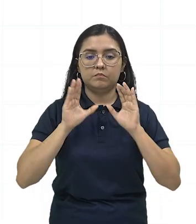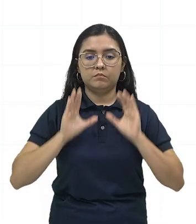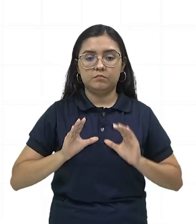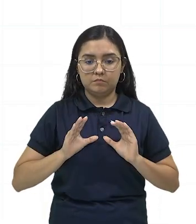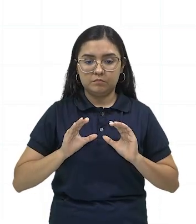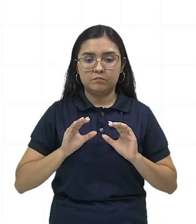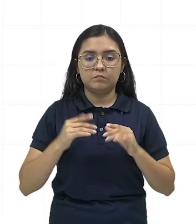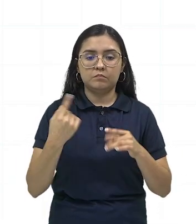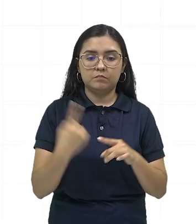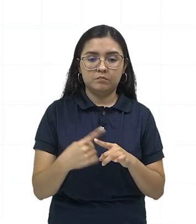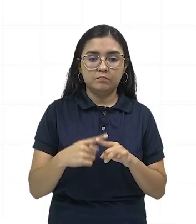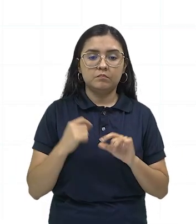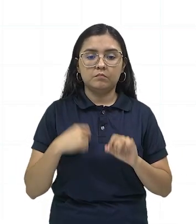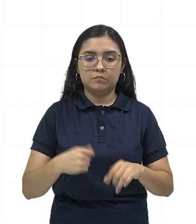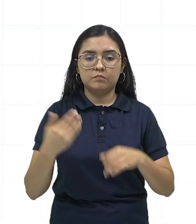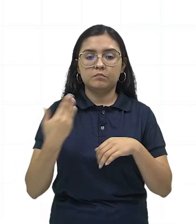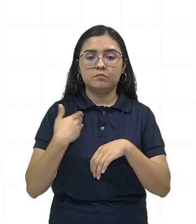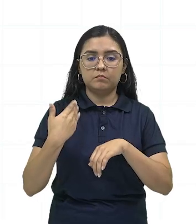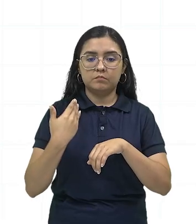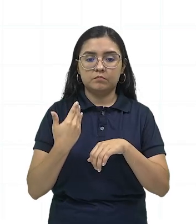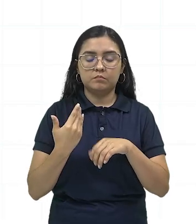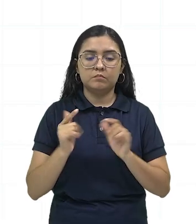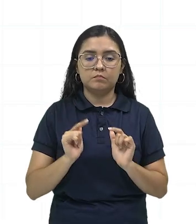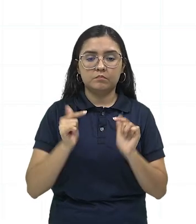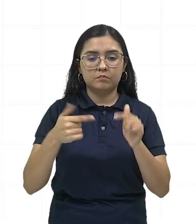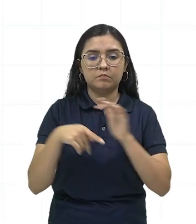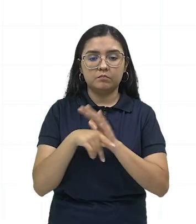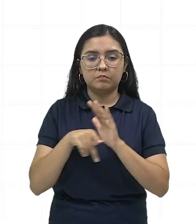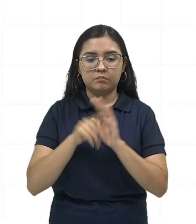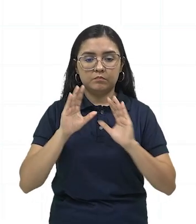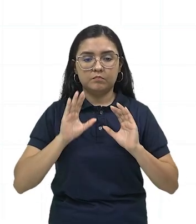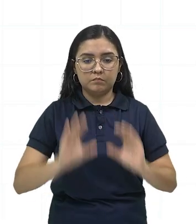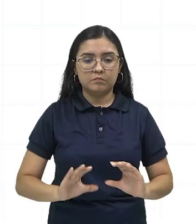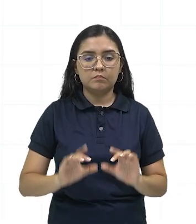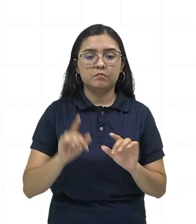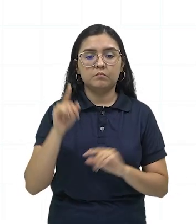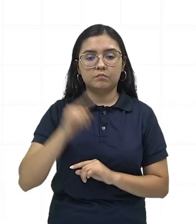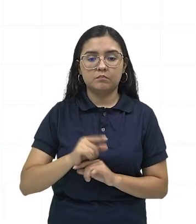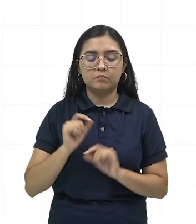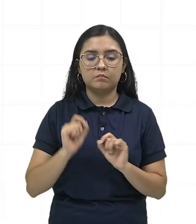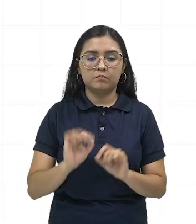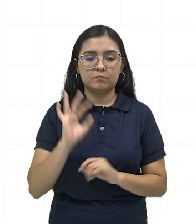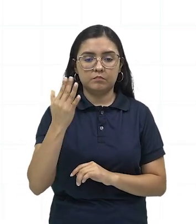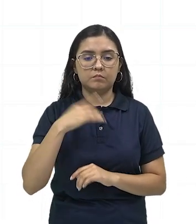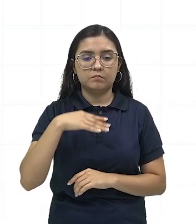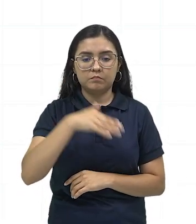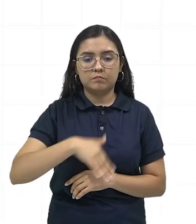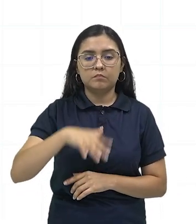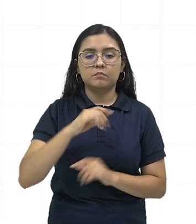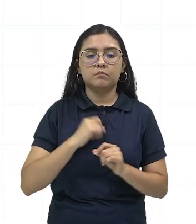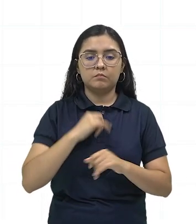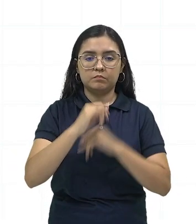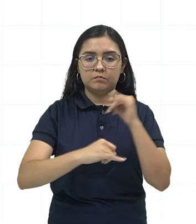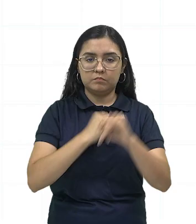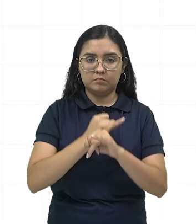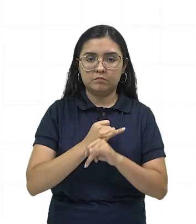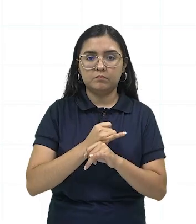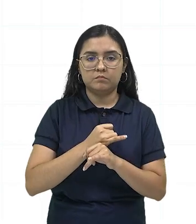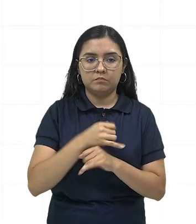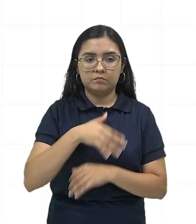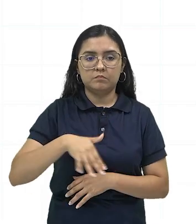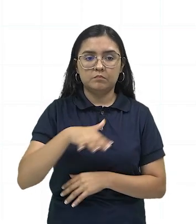de contas, essa prática da cidadania, esse exercício da cidadania, ele também acontece nos ambientes digitais.